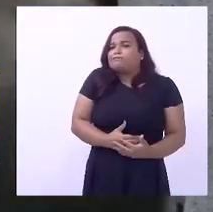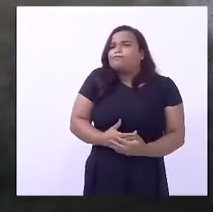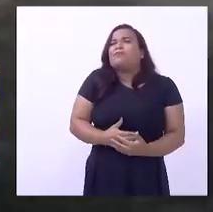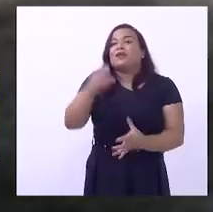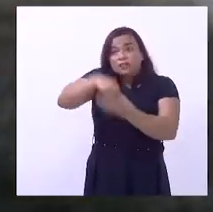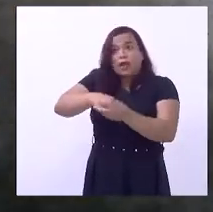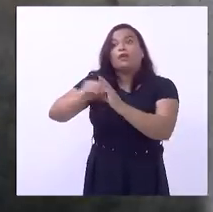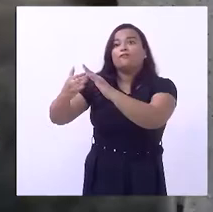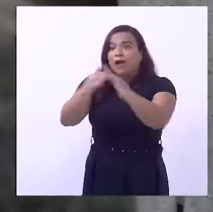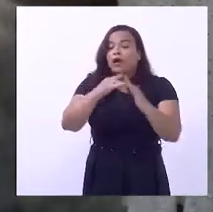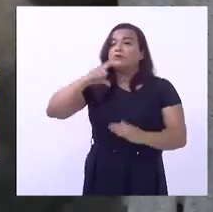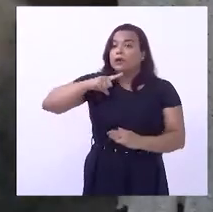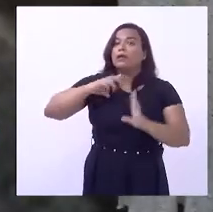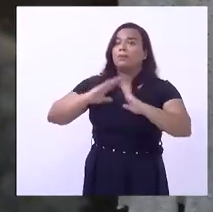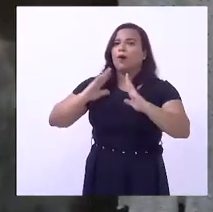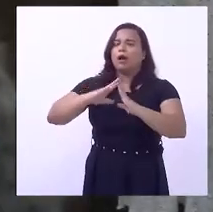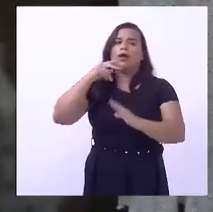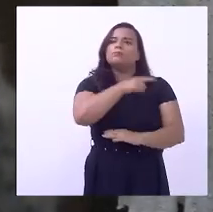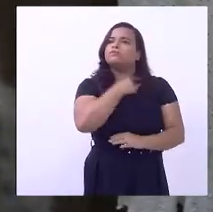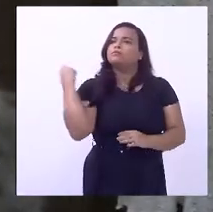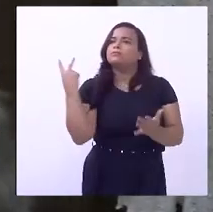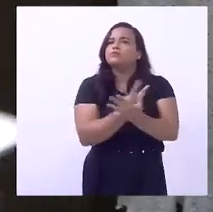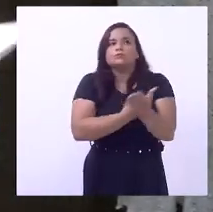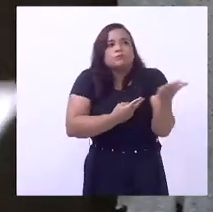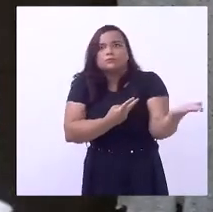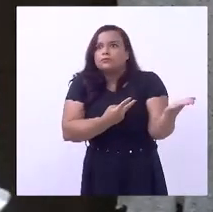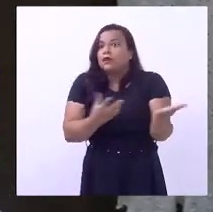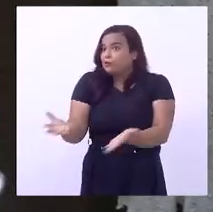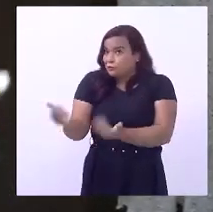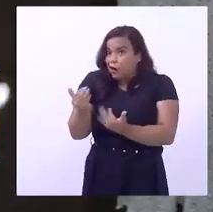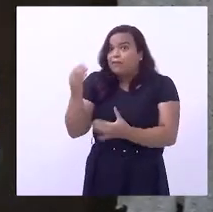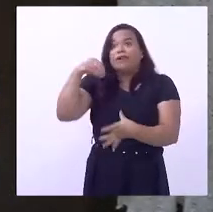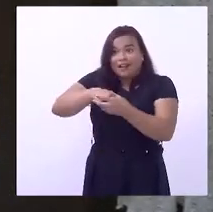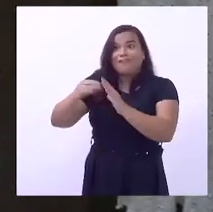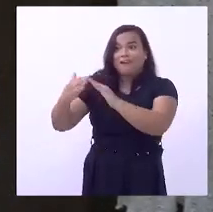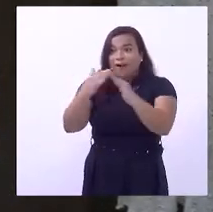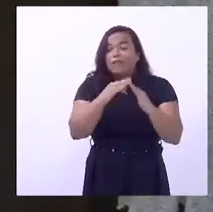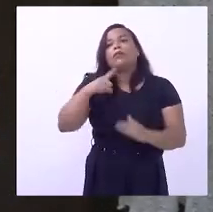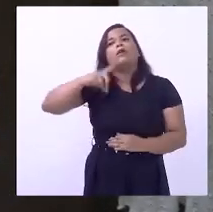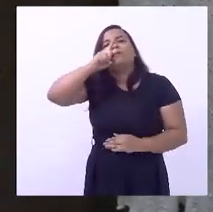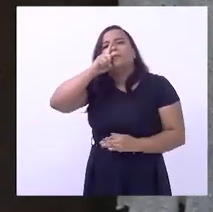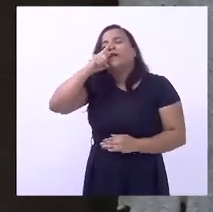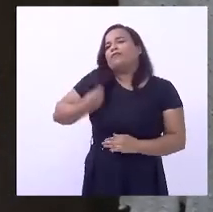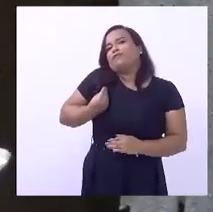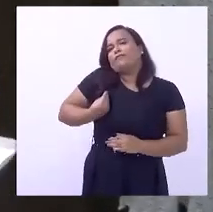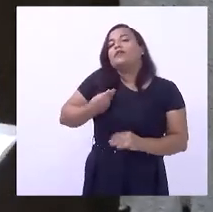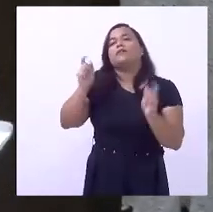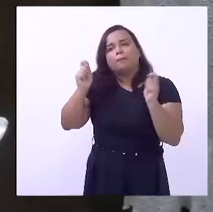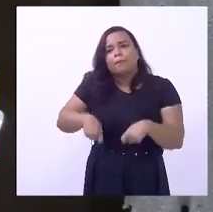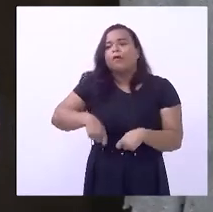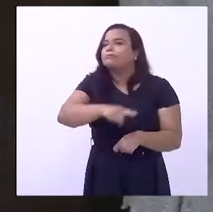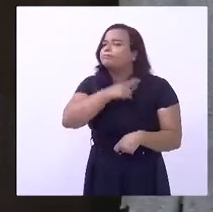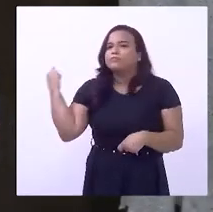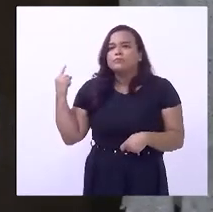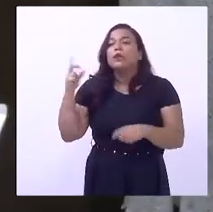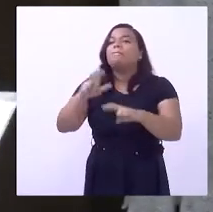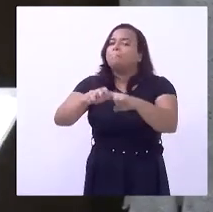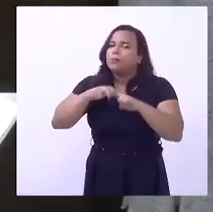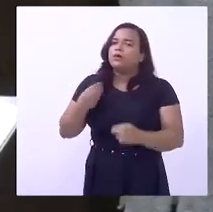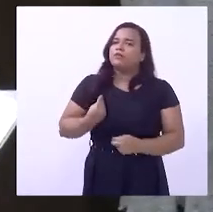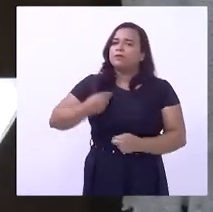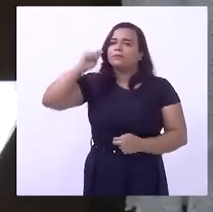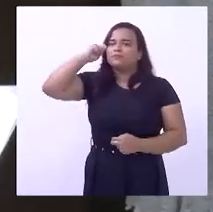na favela, ela corre risco de vida por ser, por serem quem são. Então, nesse sentido,